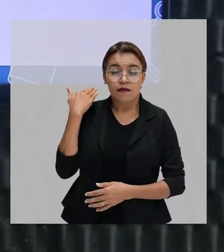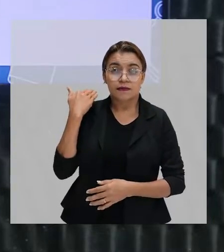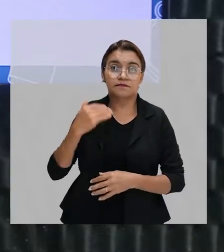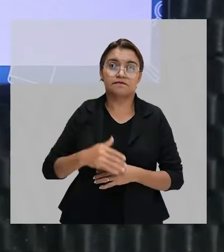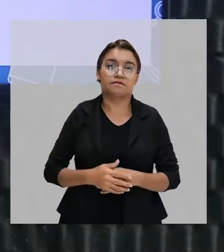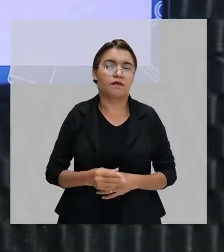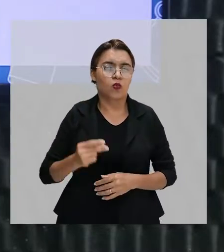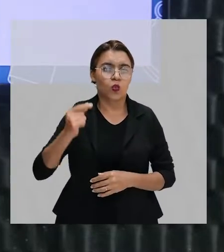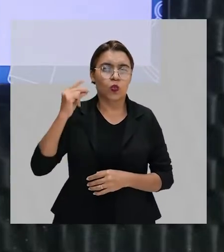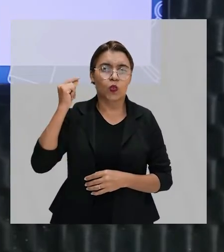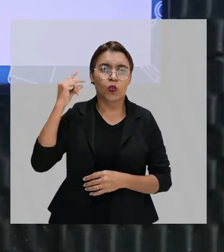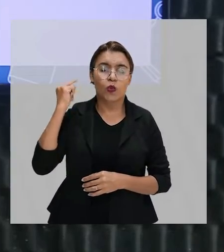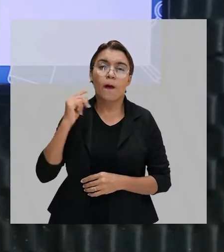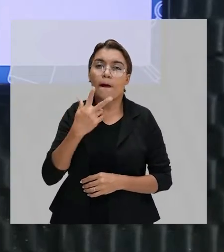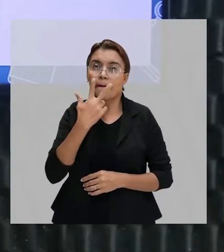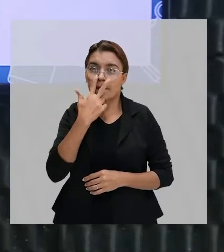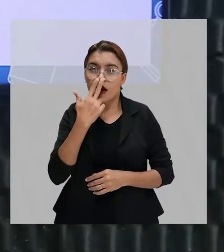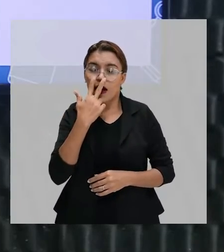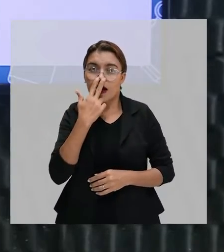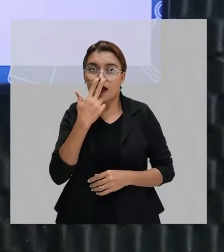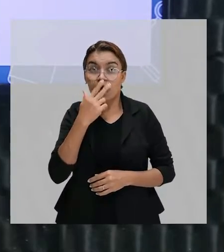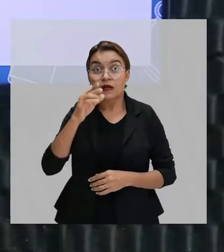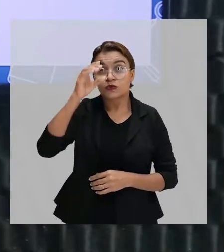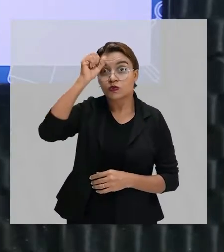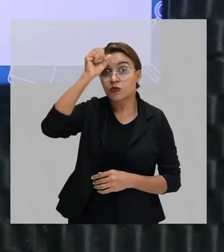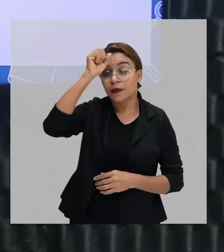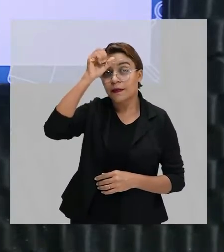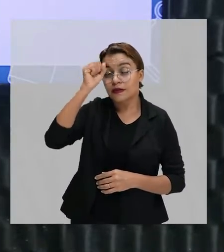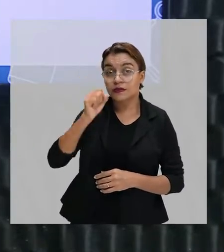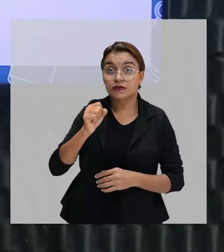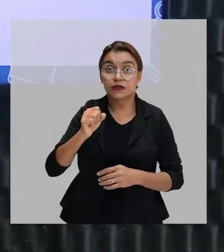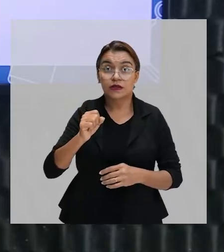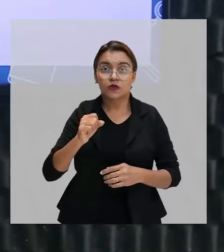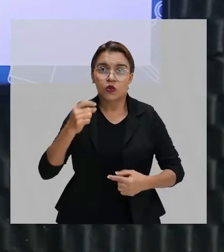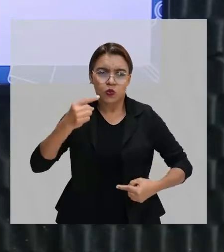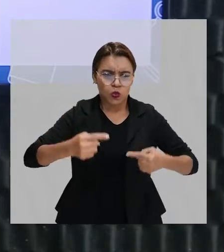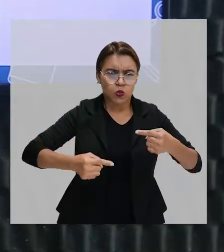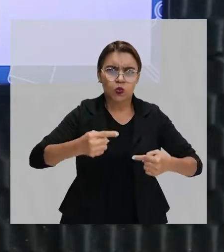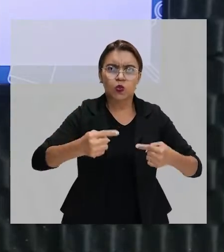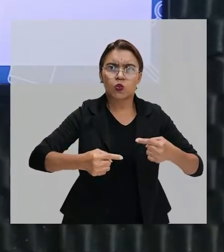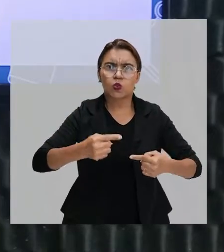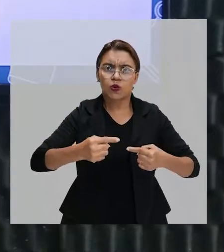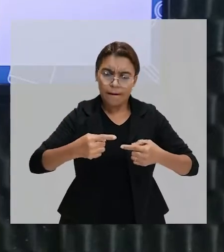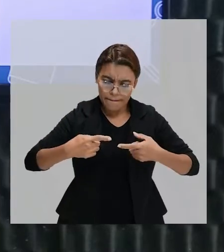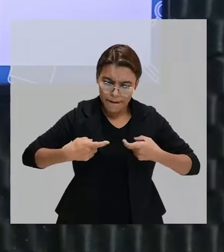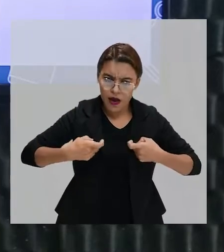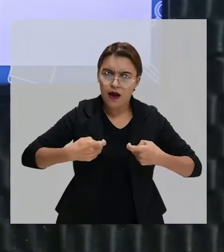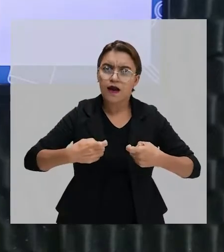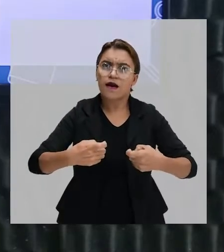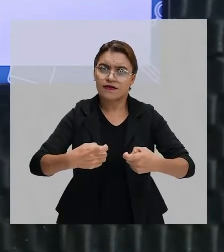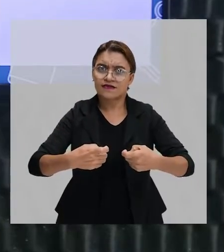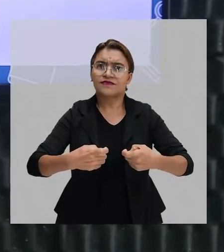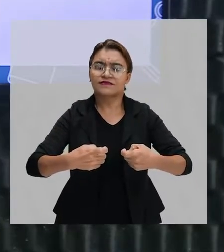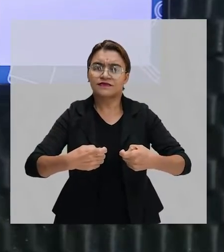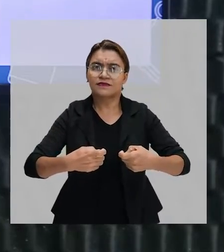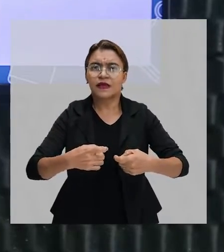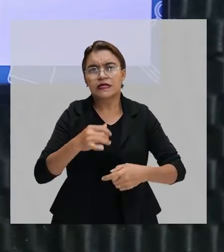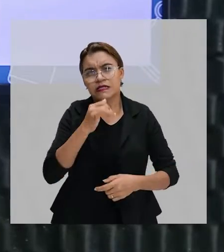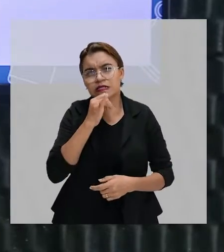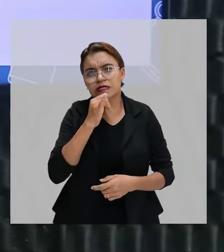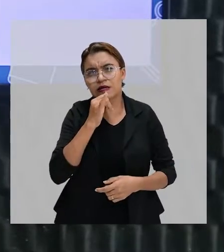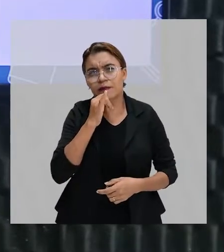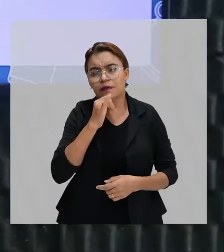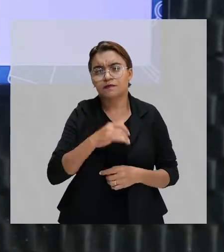era como uma um aprendizado para o combate para o Guerre a como tá na história